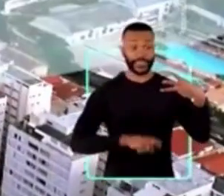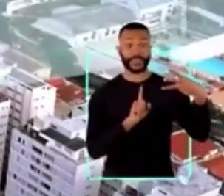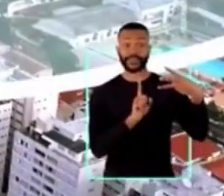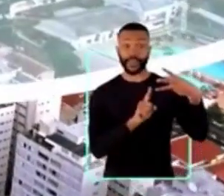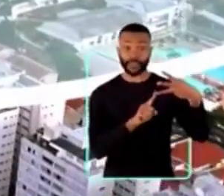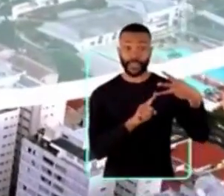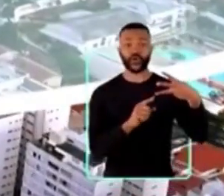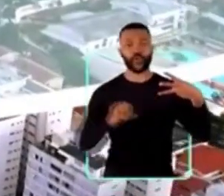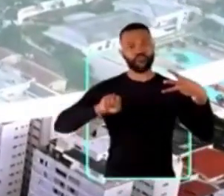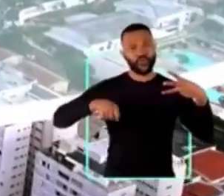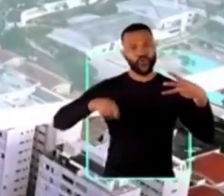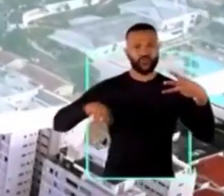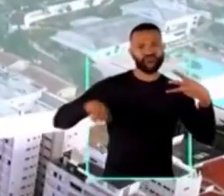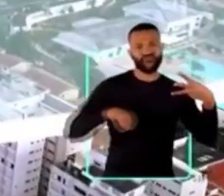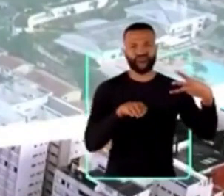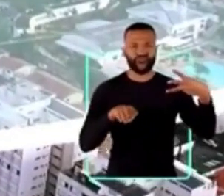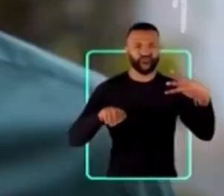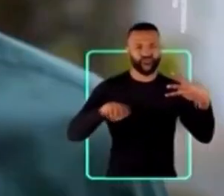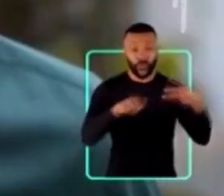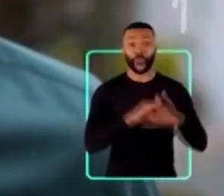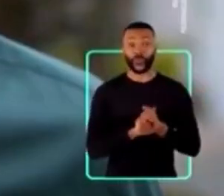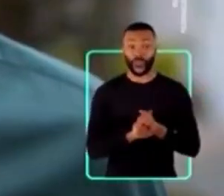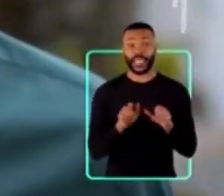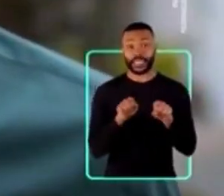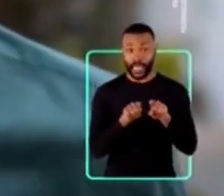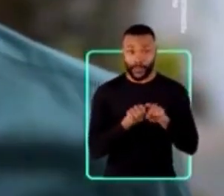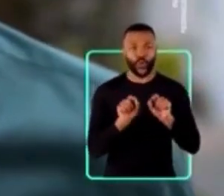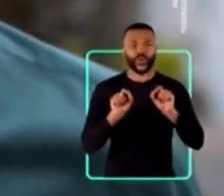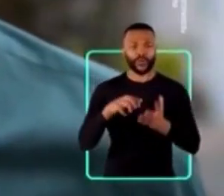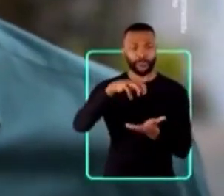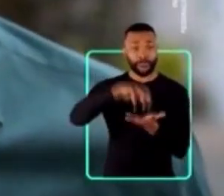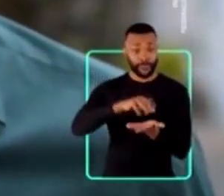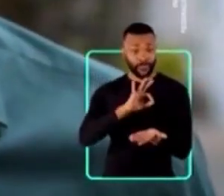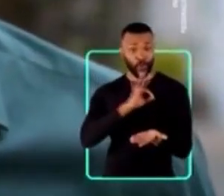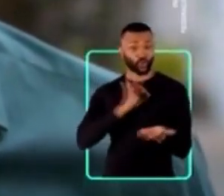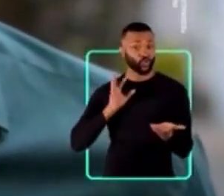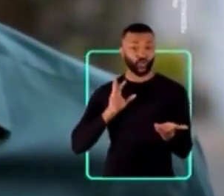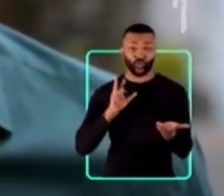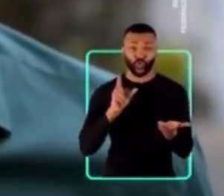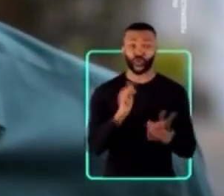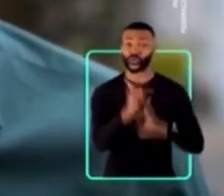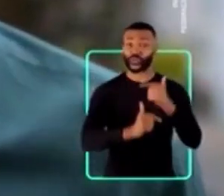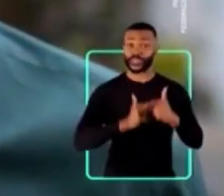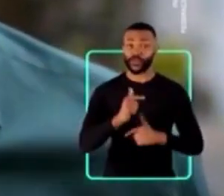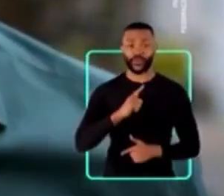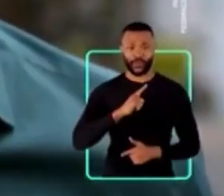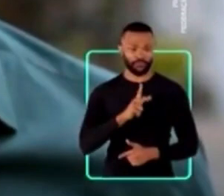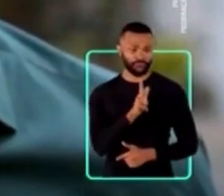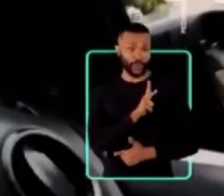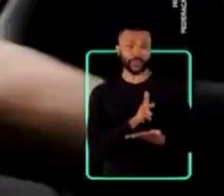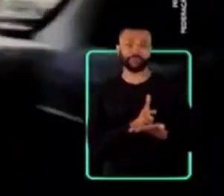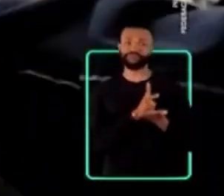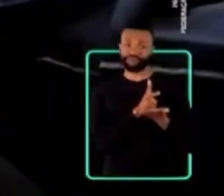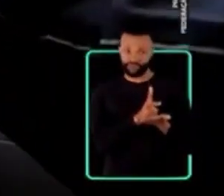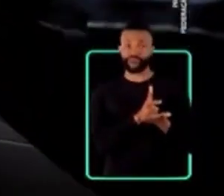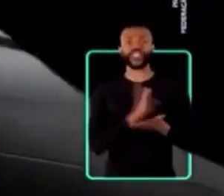E o terceiro, com a patrulha motorizada. E vou expandir para todos os batalhões operacionais da polícia as câmeras dos